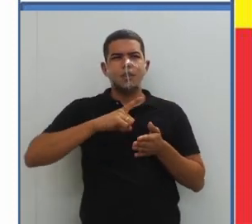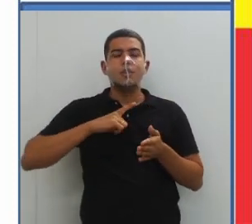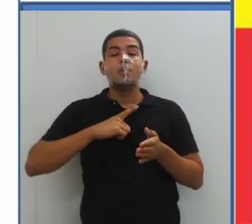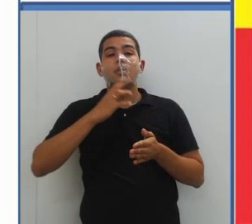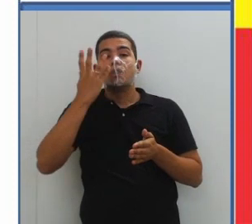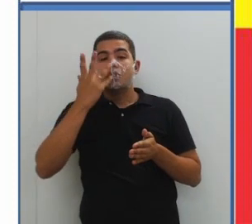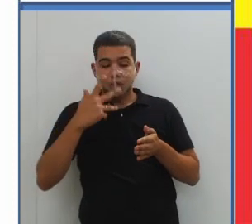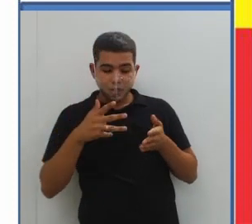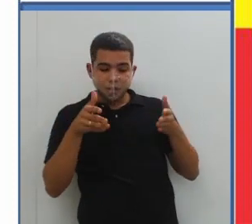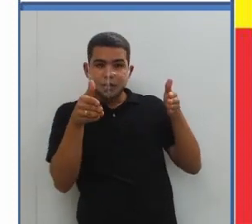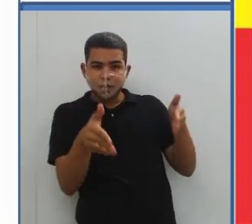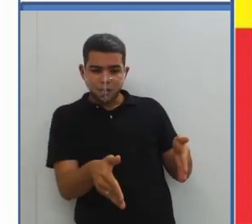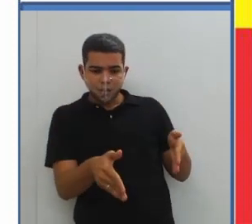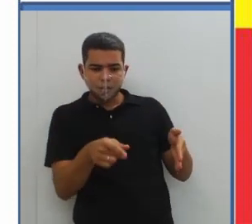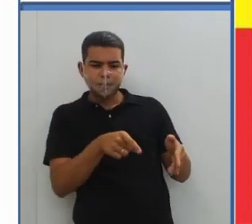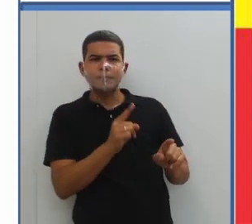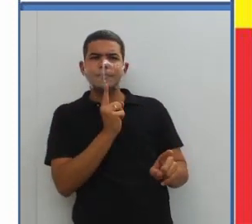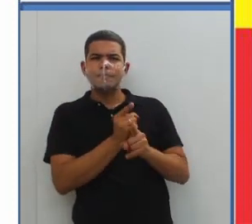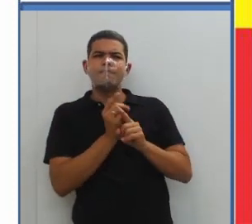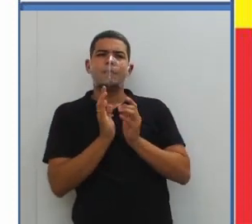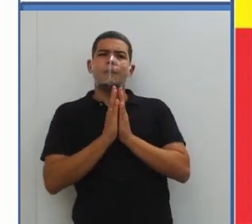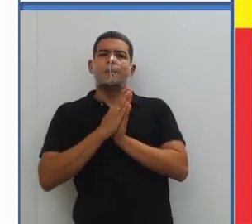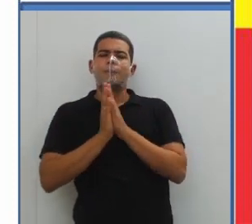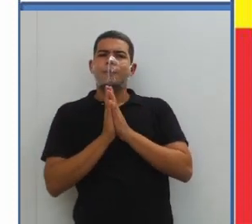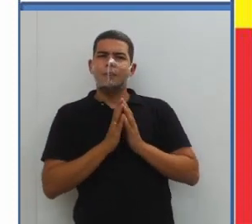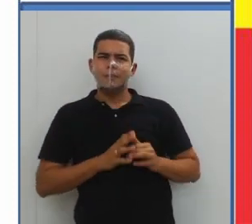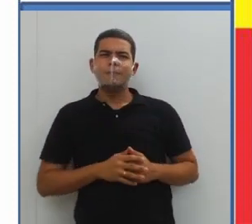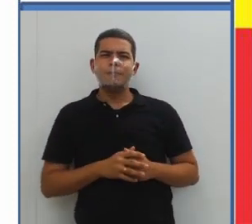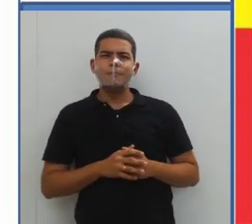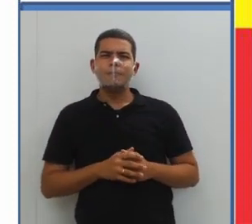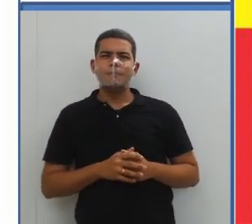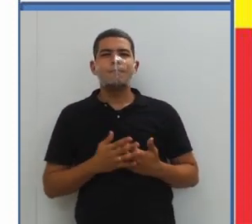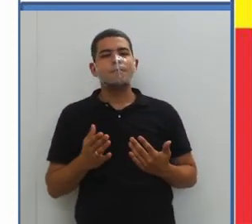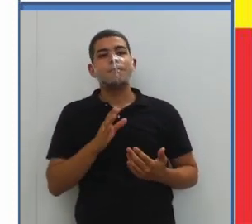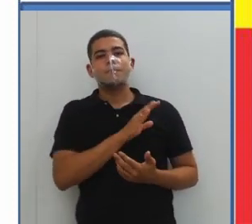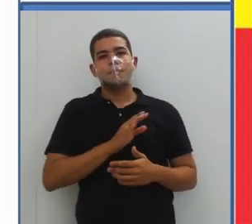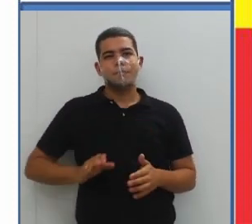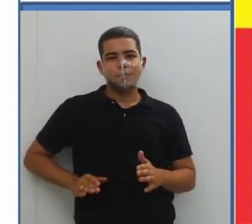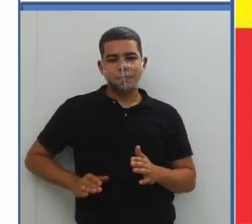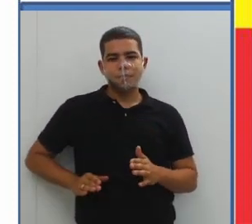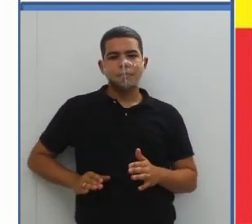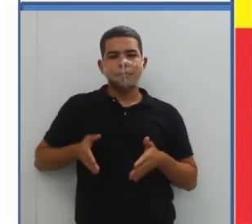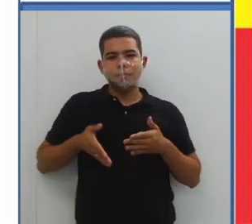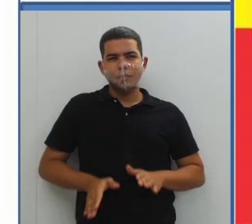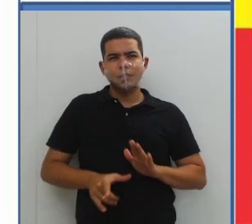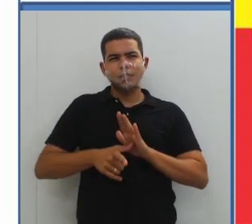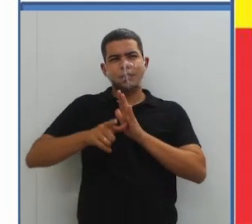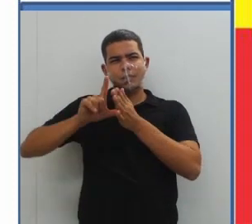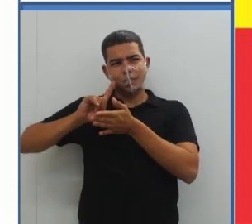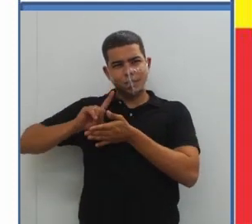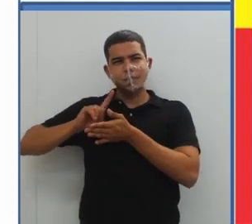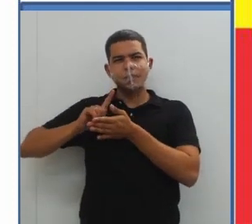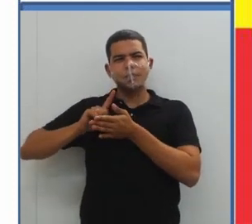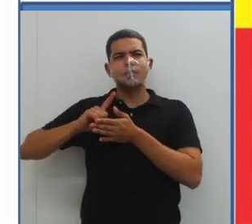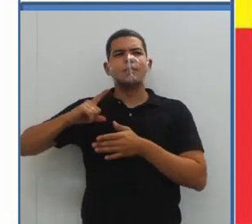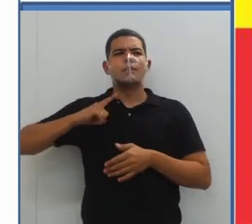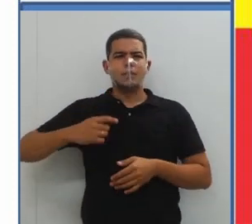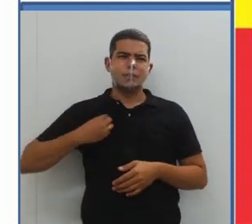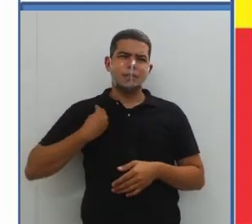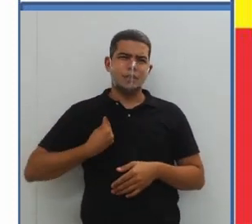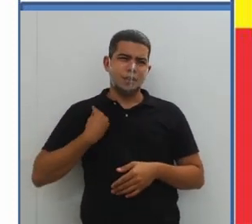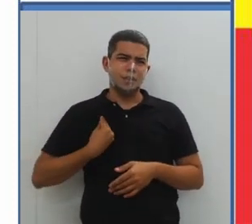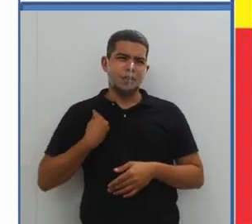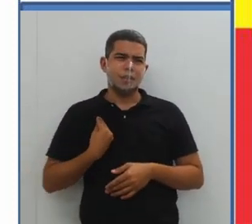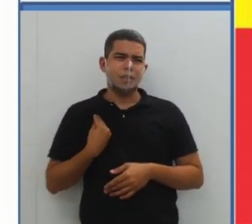de crianças. Ou seja, 900 anos antes de Cristo nascer, já existia vida na Terra, tá? E